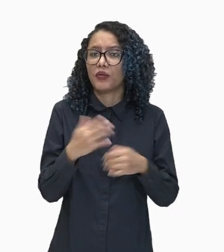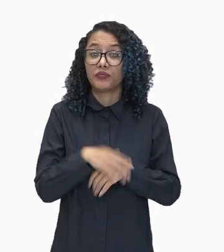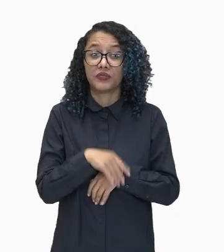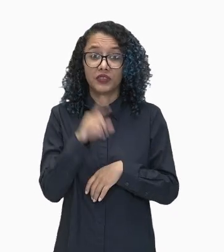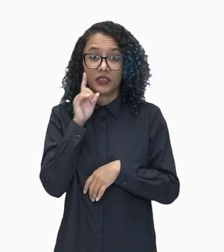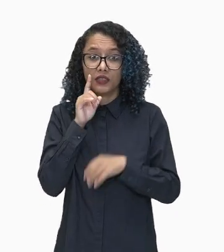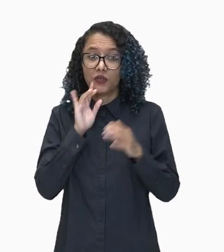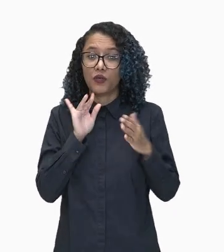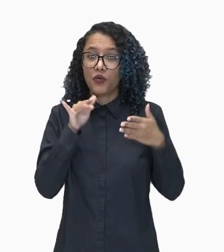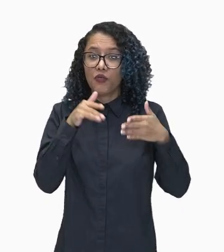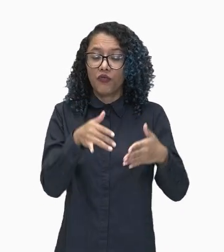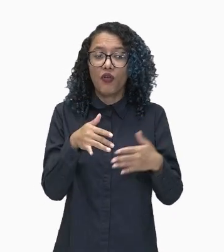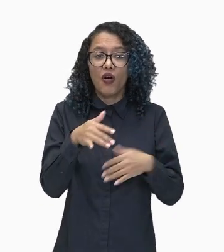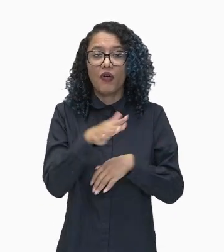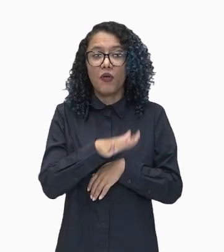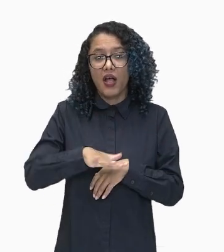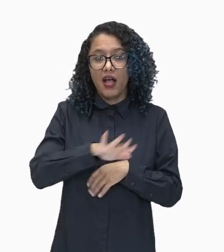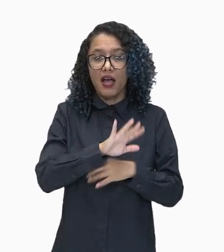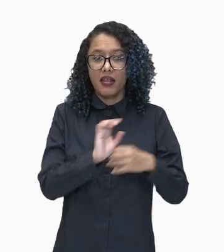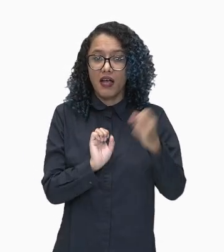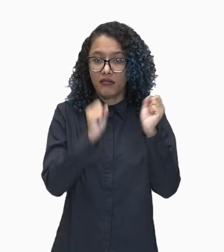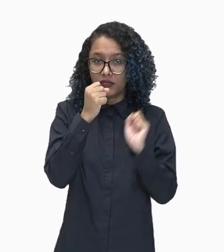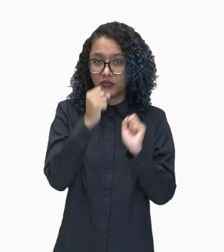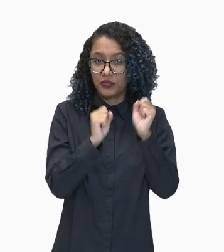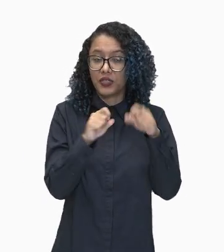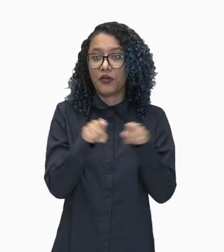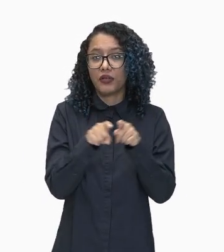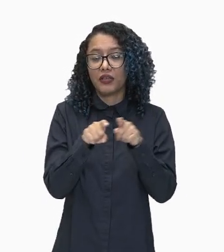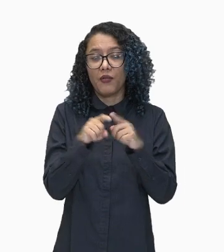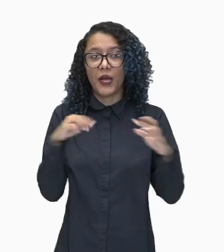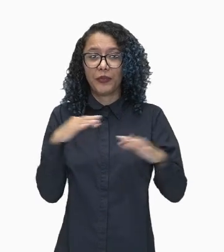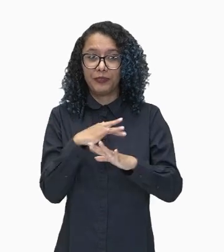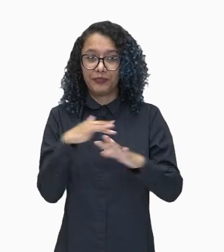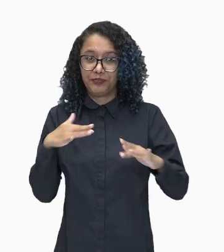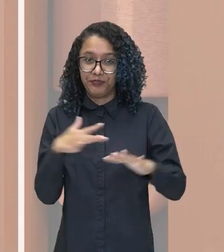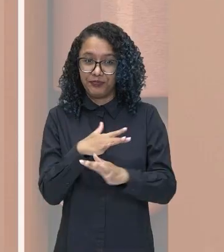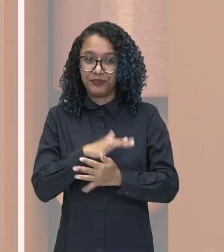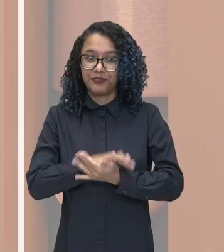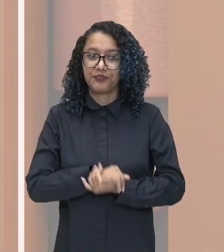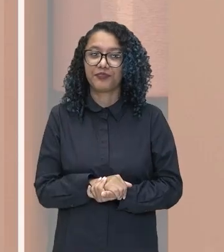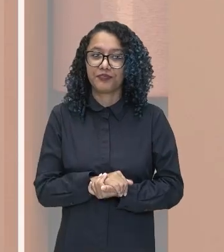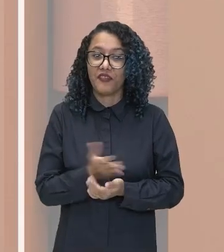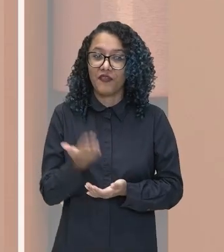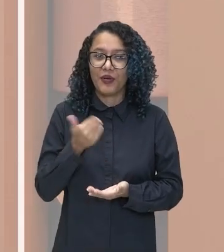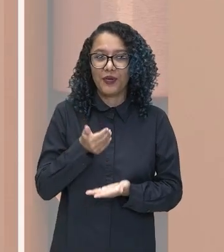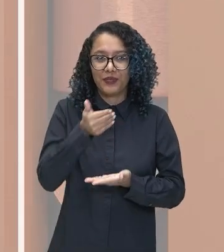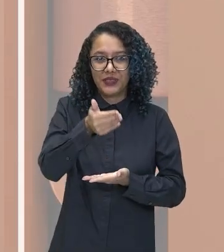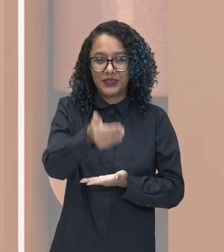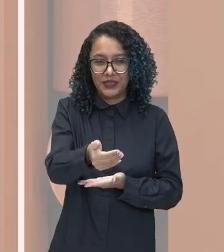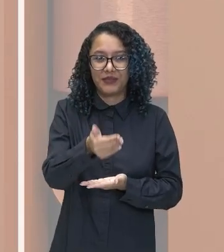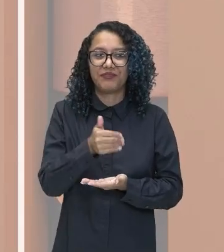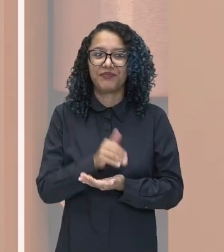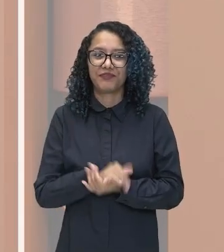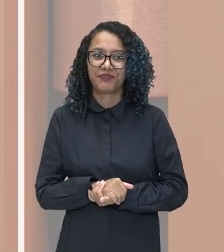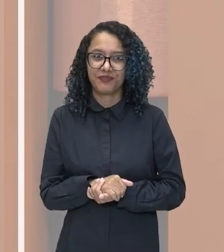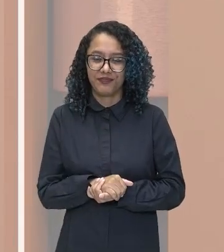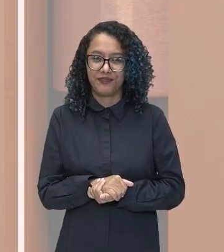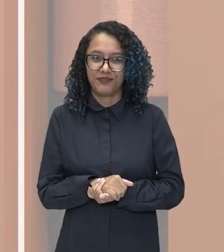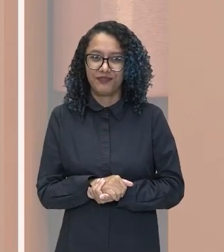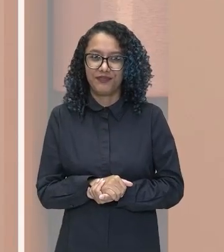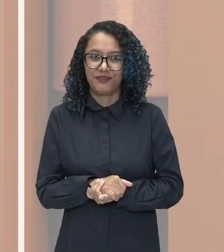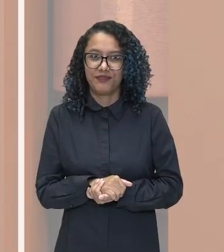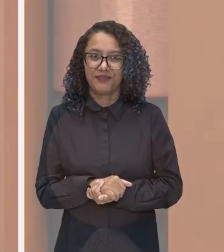Detalhamento, Estados Unidos da América, espaço industrial, urbano. Vamos então agora para o momento da nossa